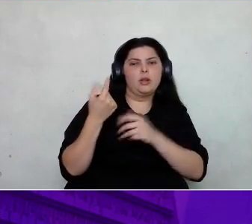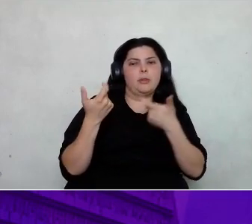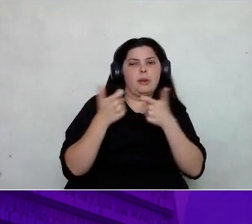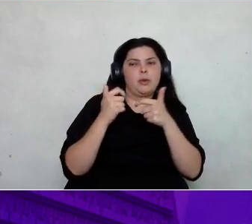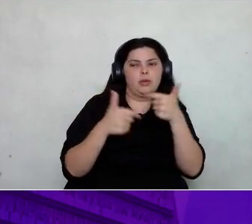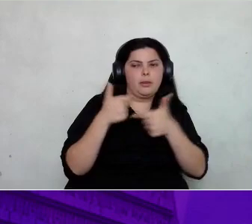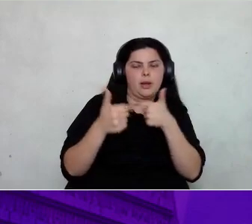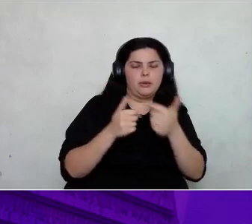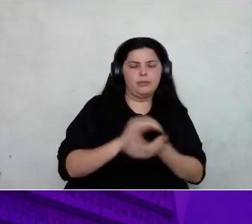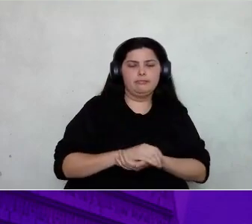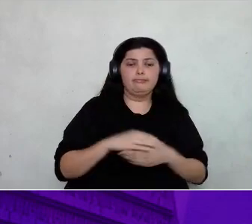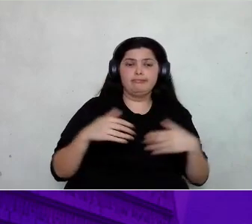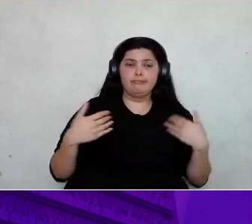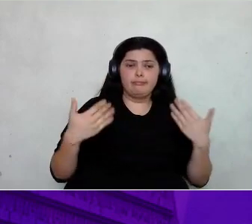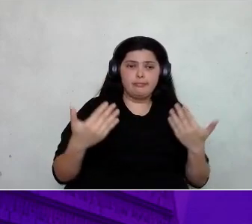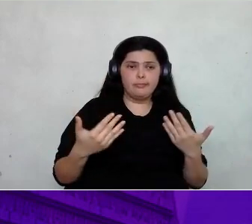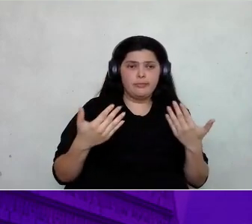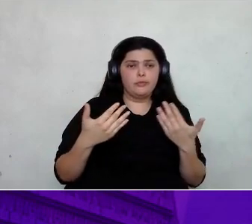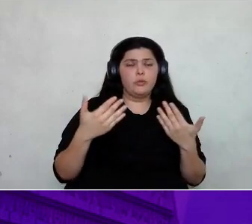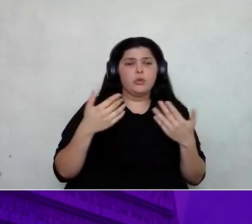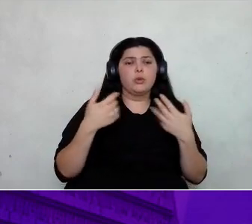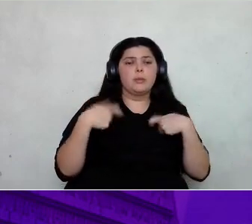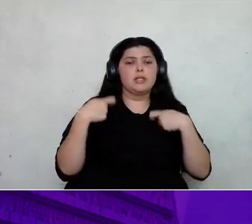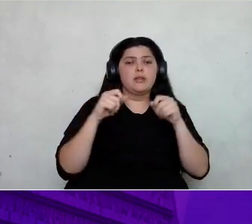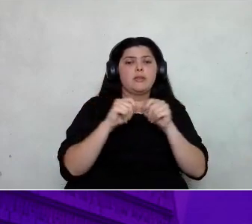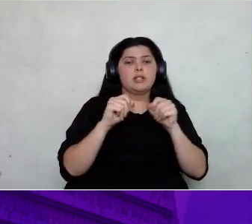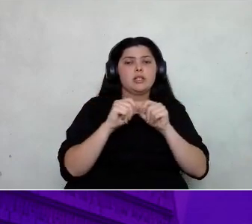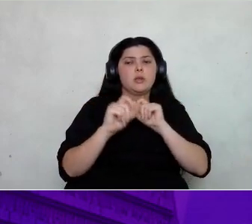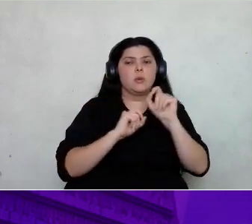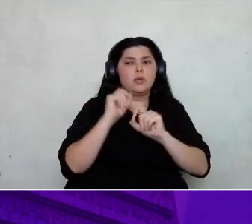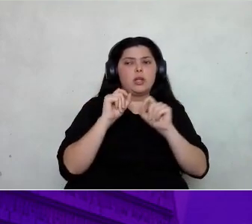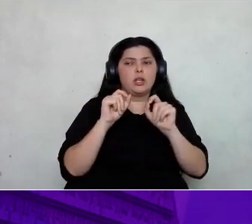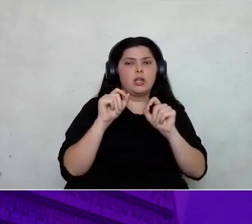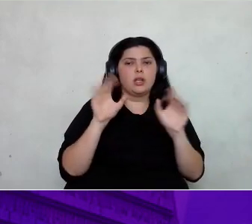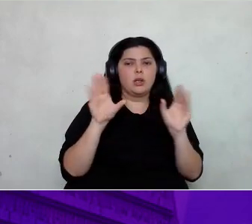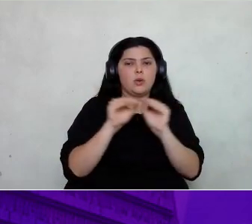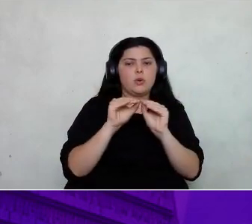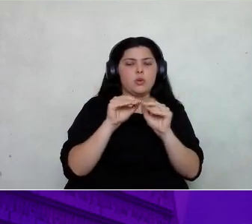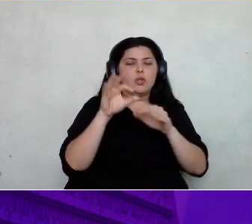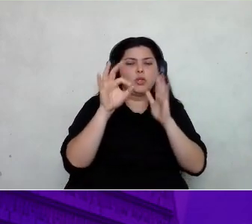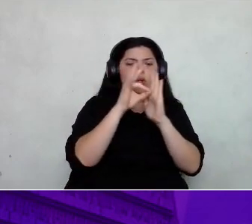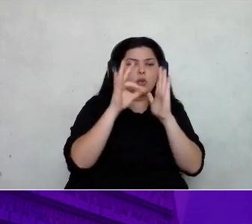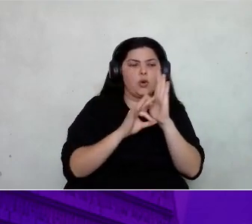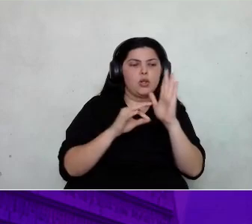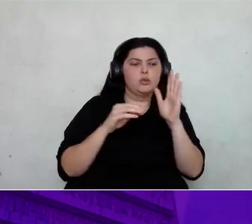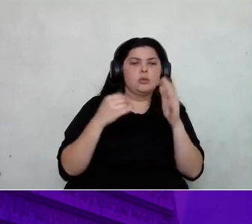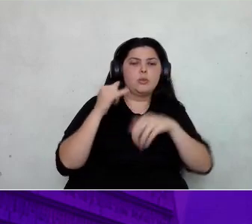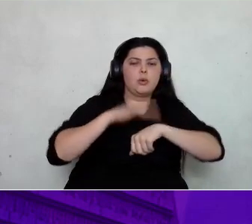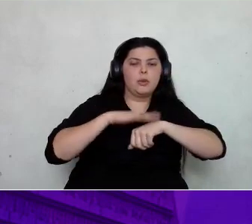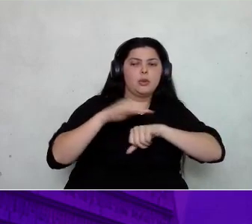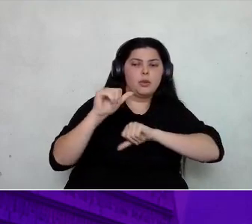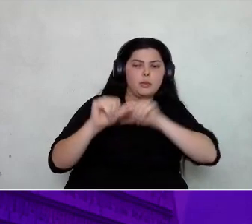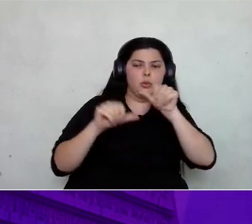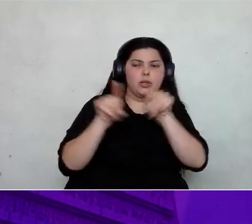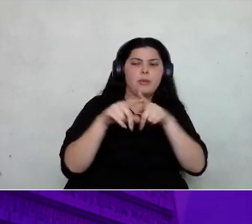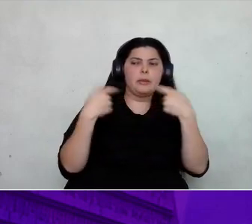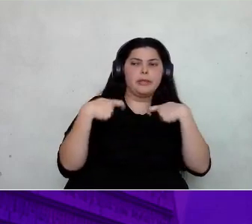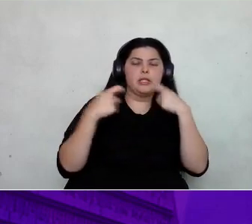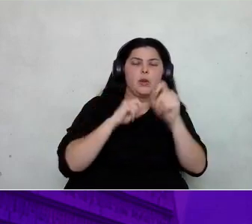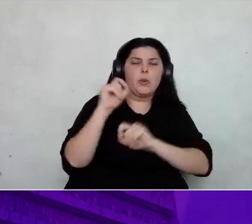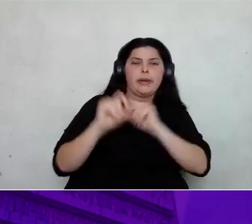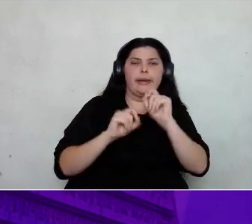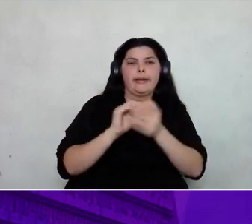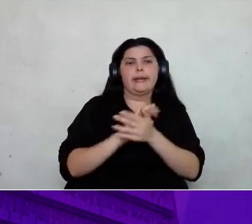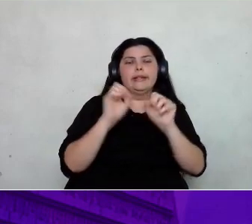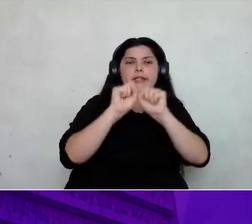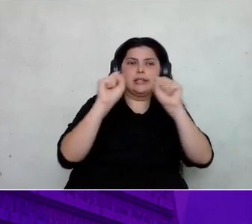Então, muitas vezes o que a gente precisa fazer é otimização de código quando a gente faz essa mudança. Você pode precisar fazer um sistema de